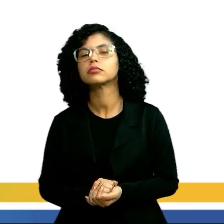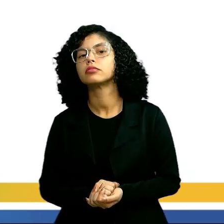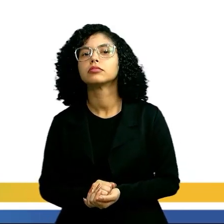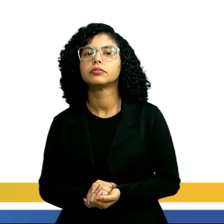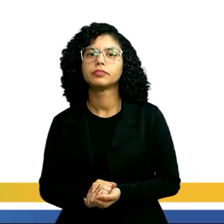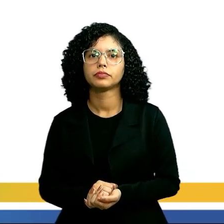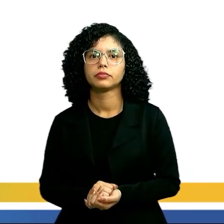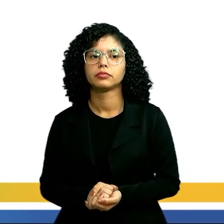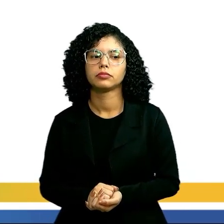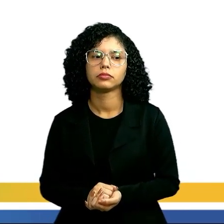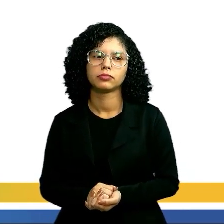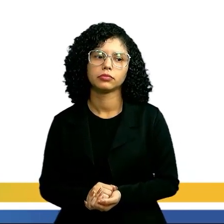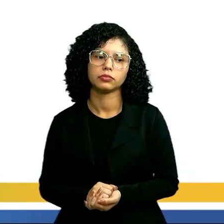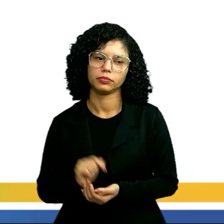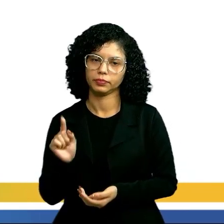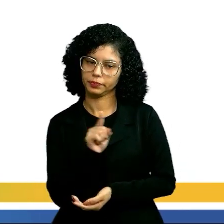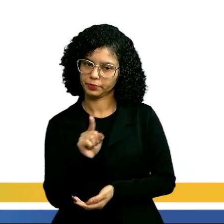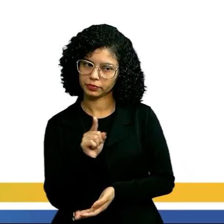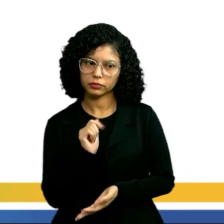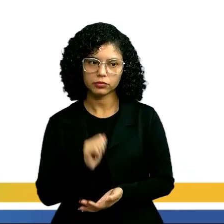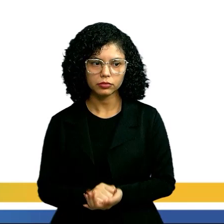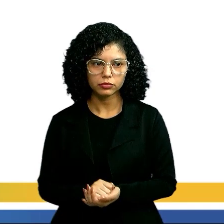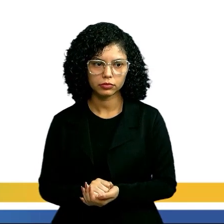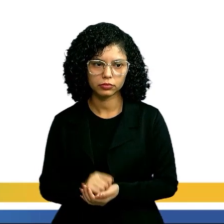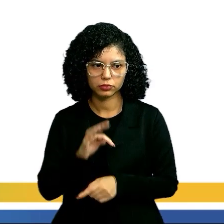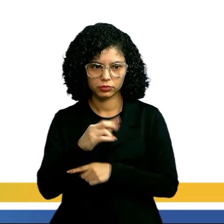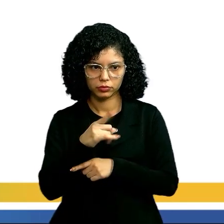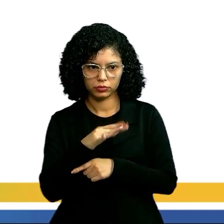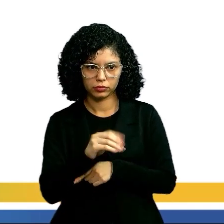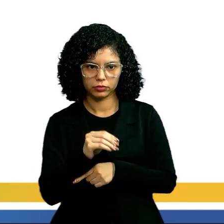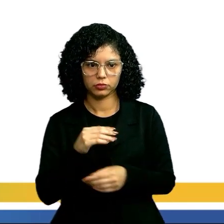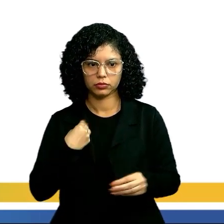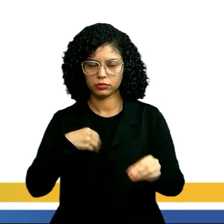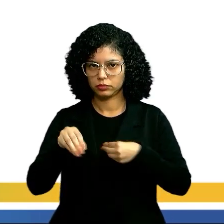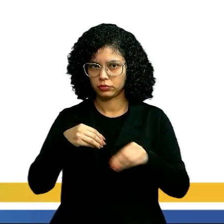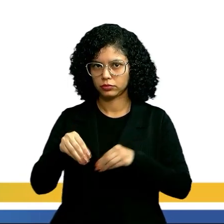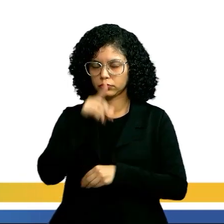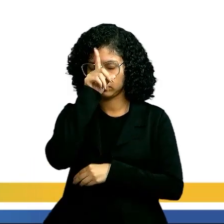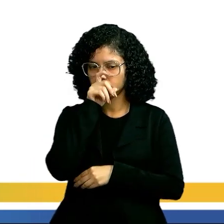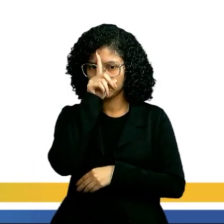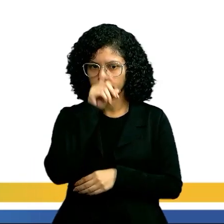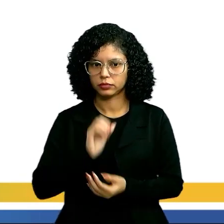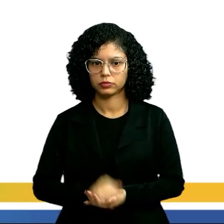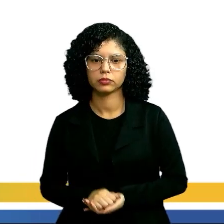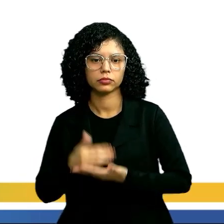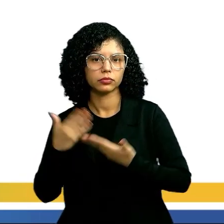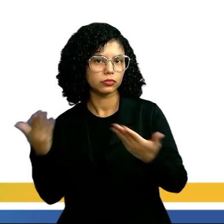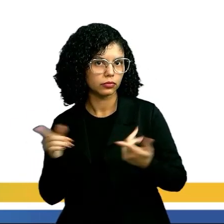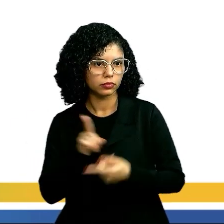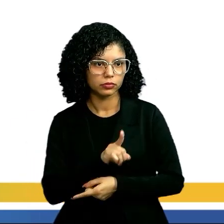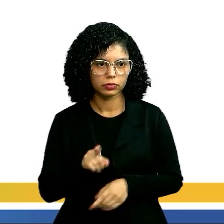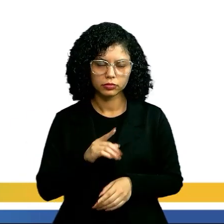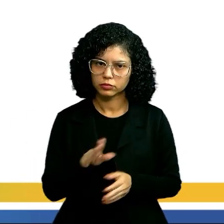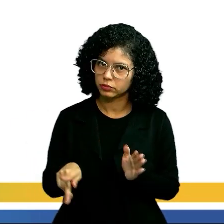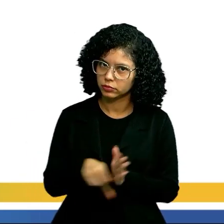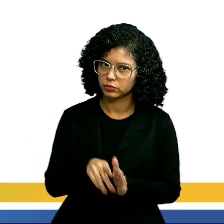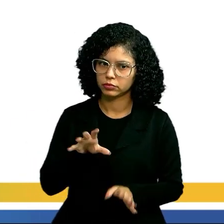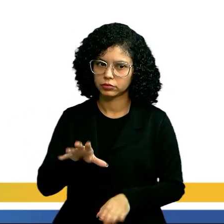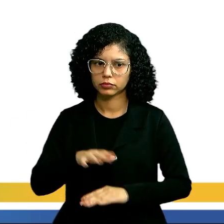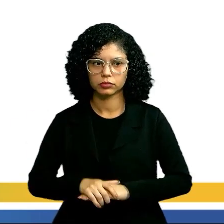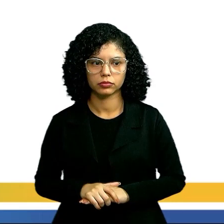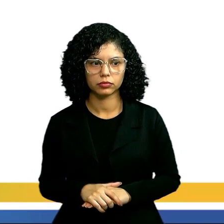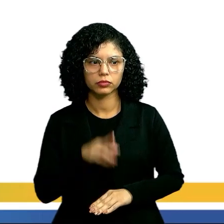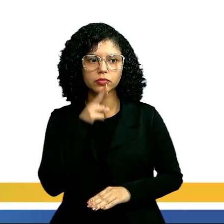embalagens? Não. Da toxicidade de resíduos plásticos hospitalares? Não